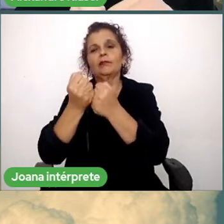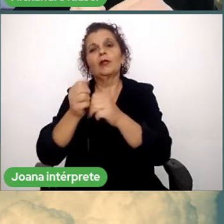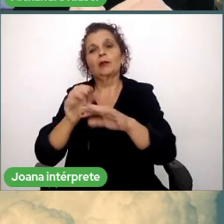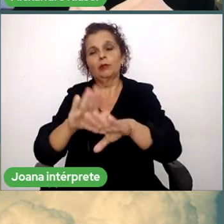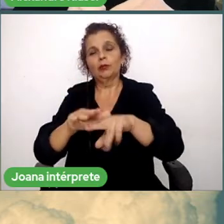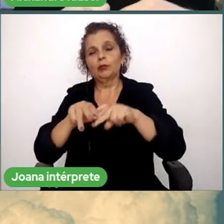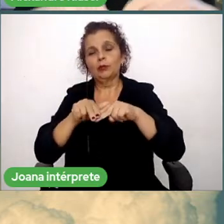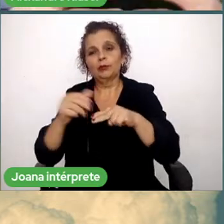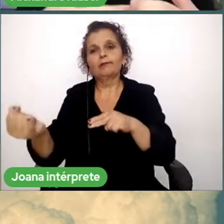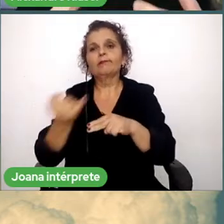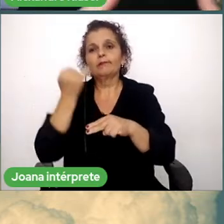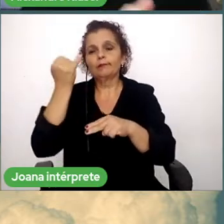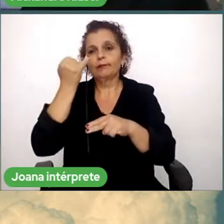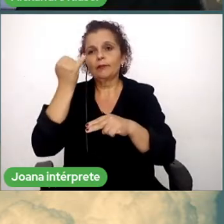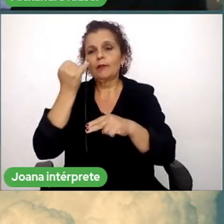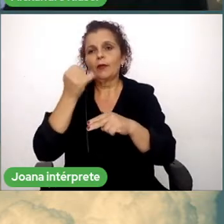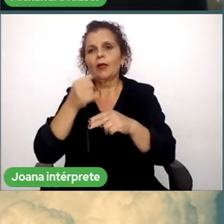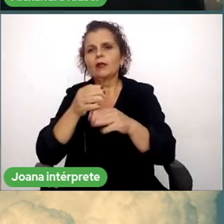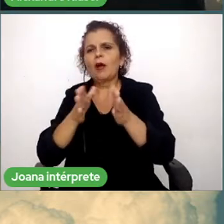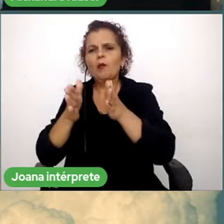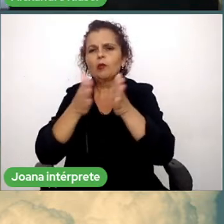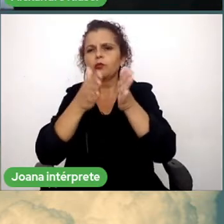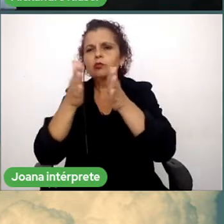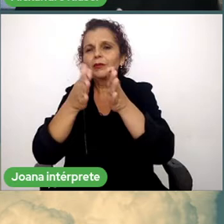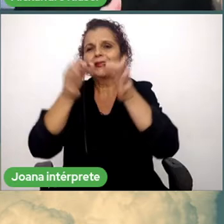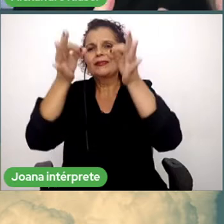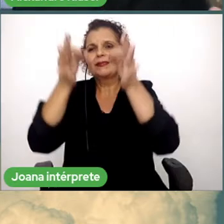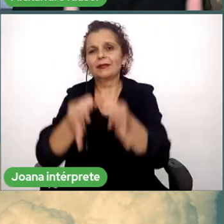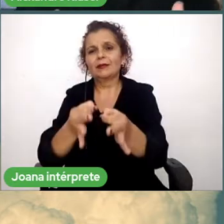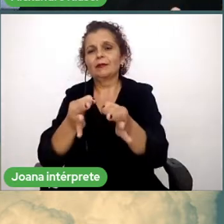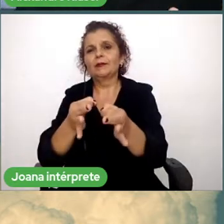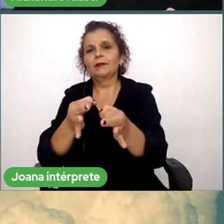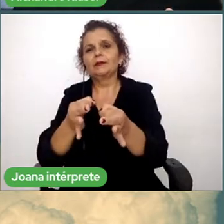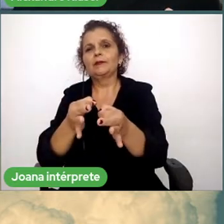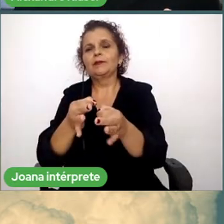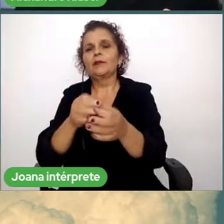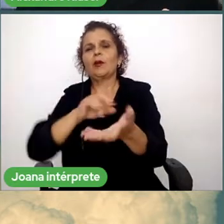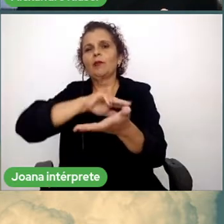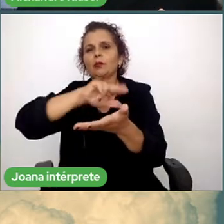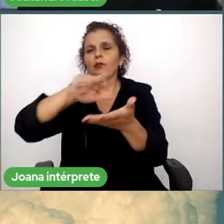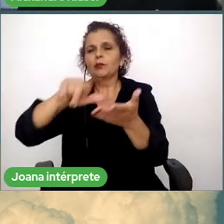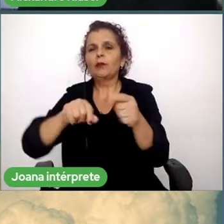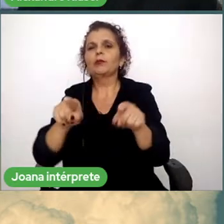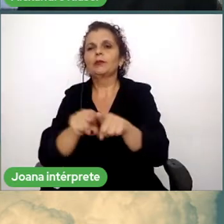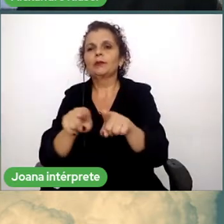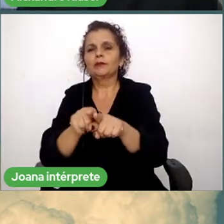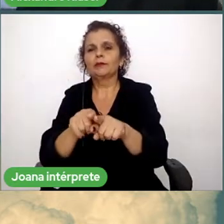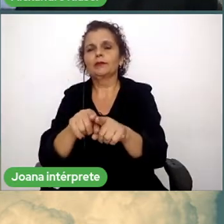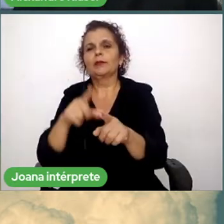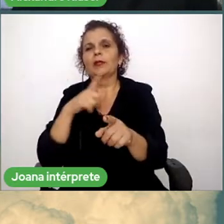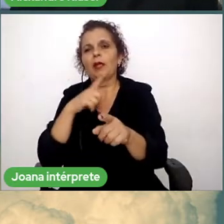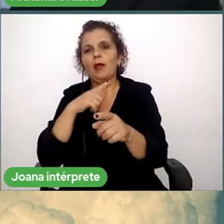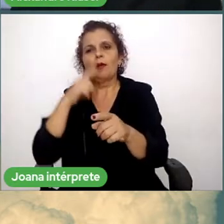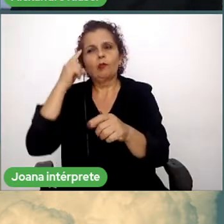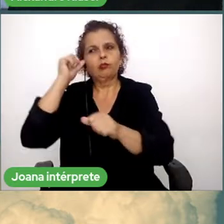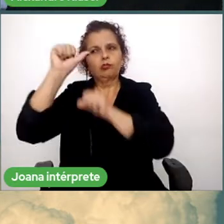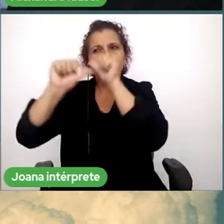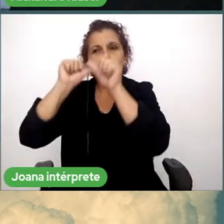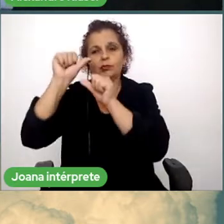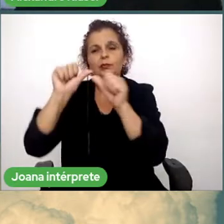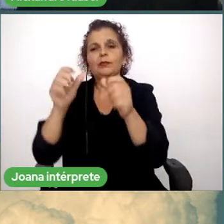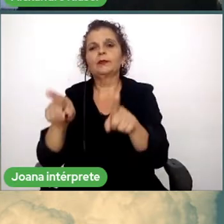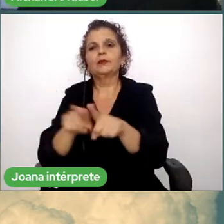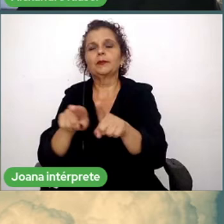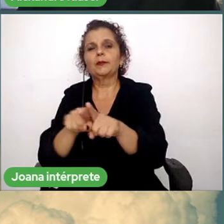importante. Ok? Essa responsabilidade tem que acontecer e ela quebra vários modelos mentais que nós temos hoje em dia. Ok? Então,